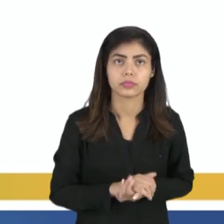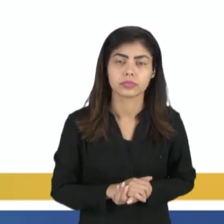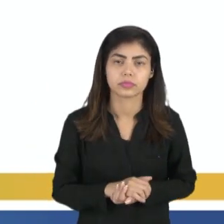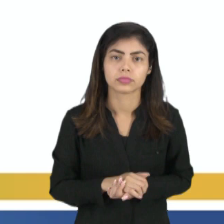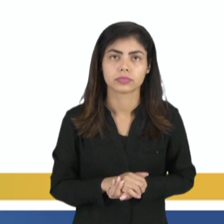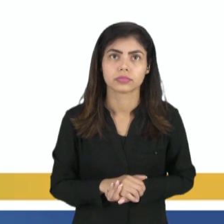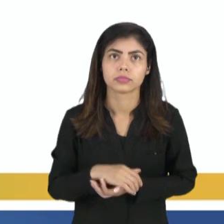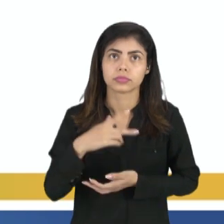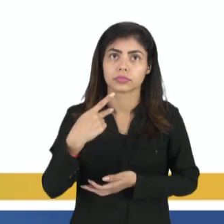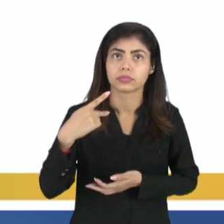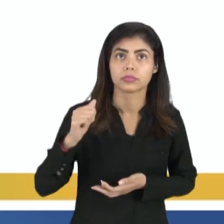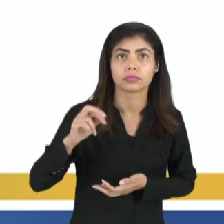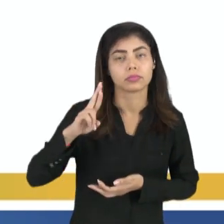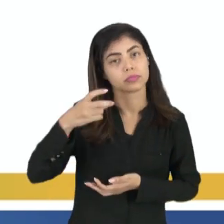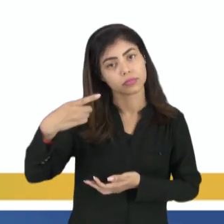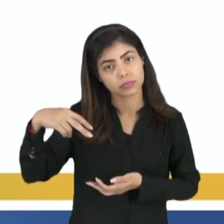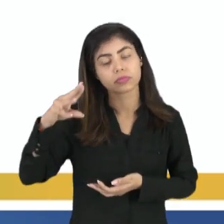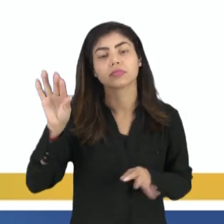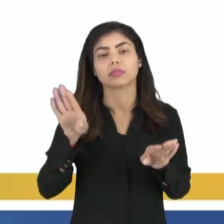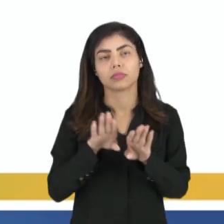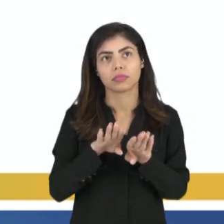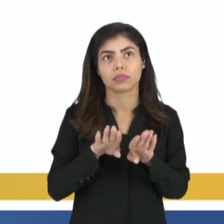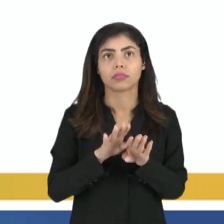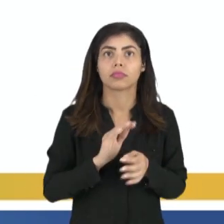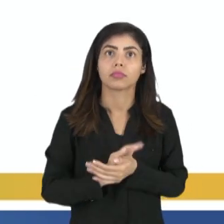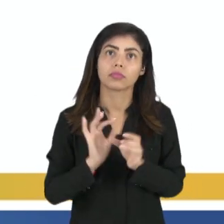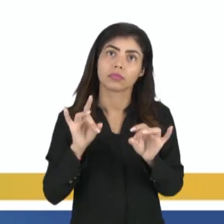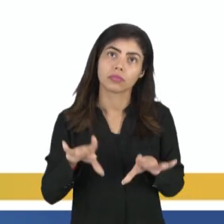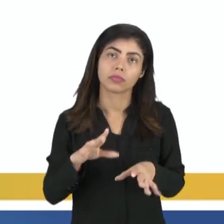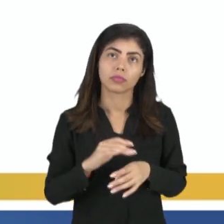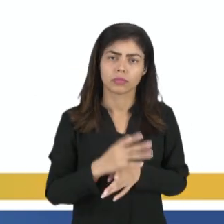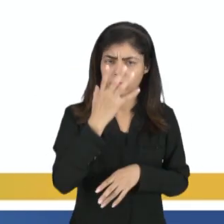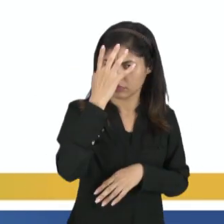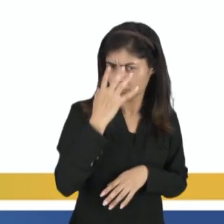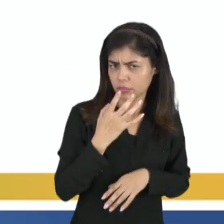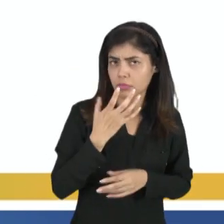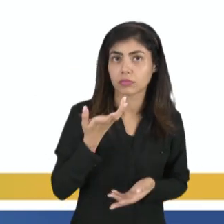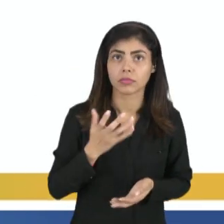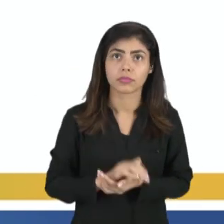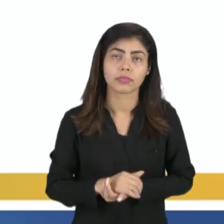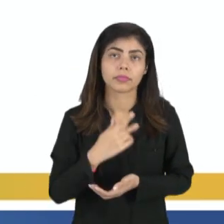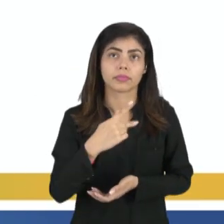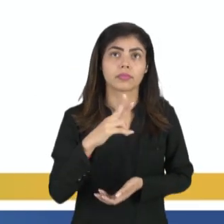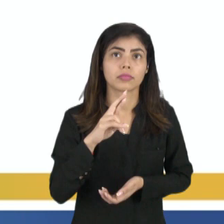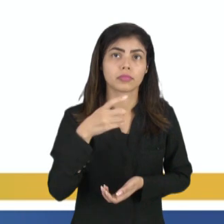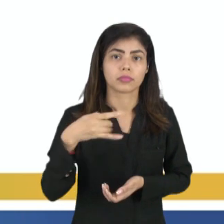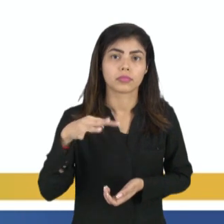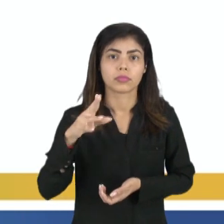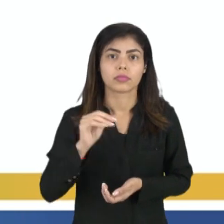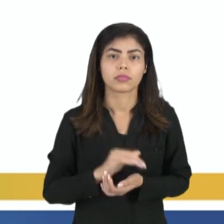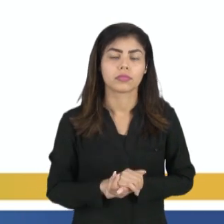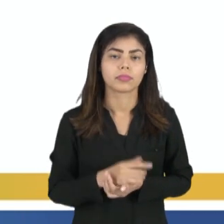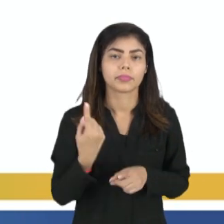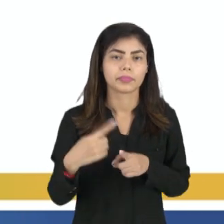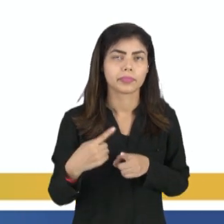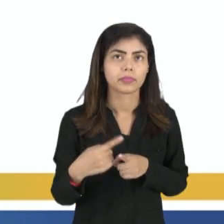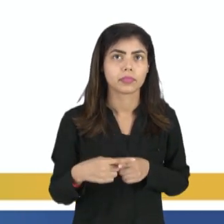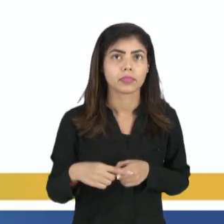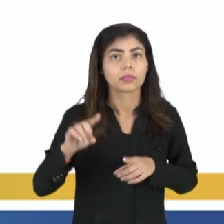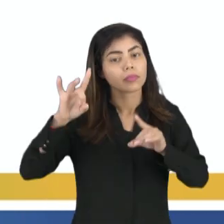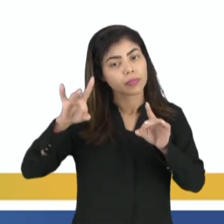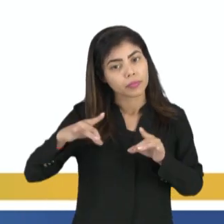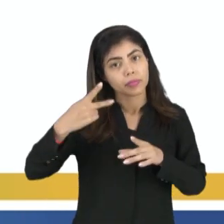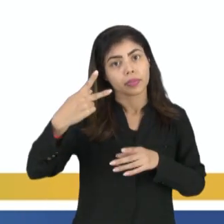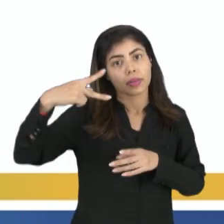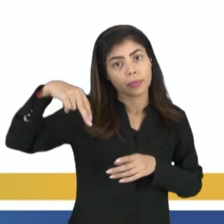que é uma paroxítona também e por último Sério que é uma paroxítona É porque ela tem